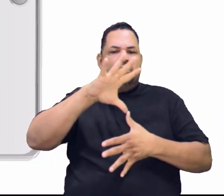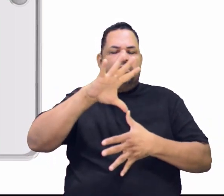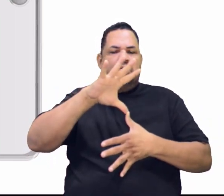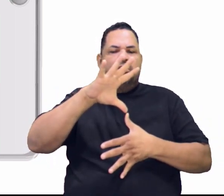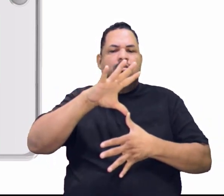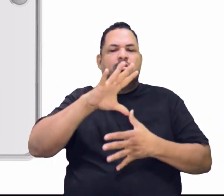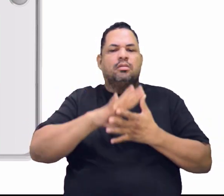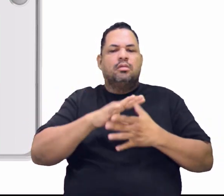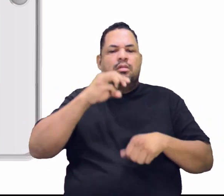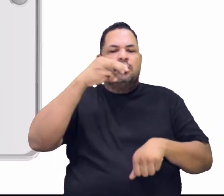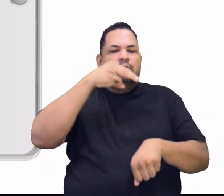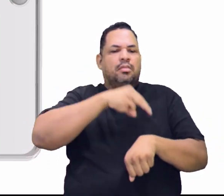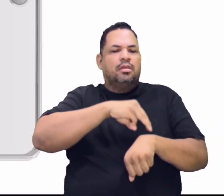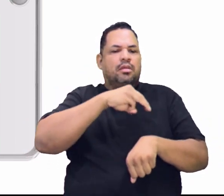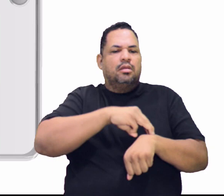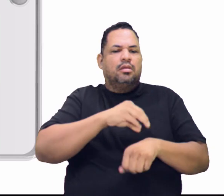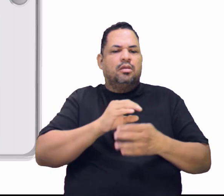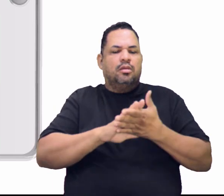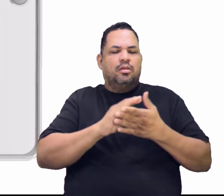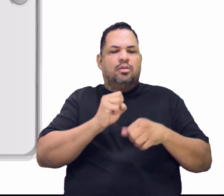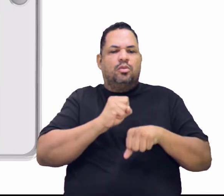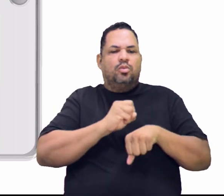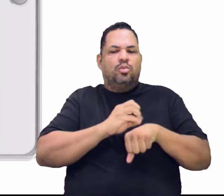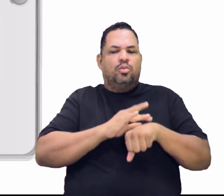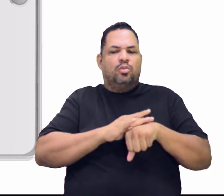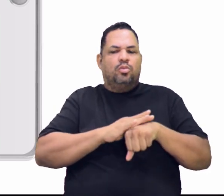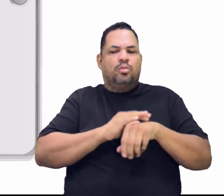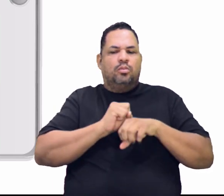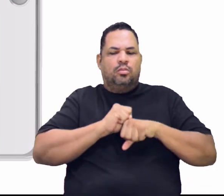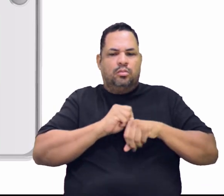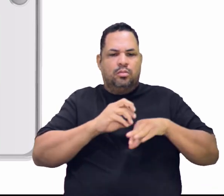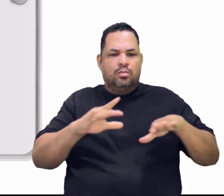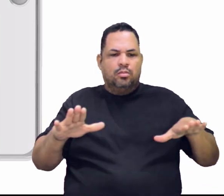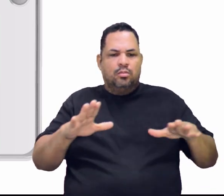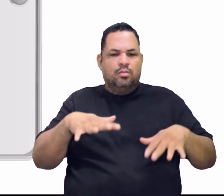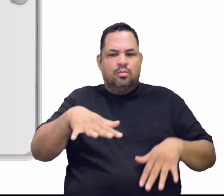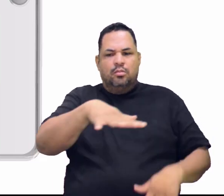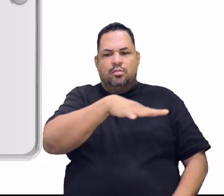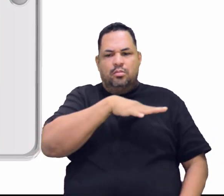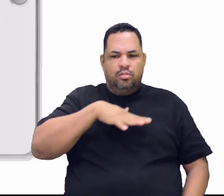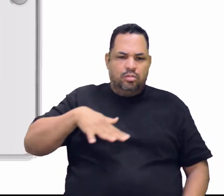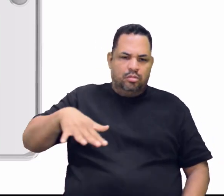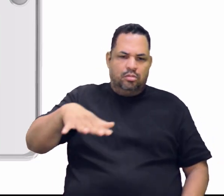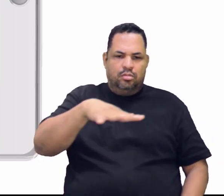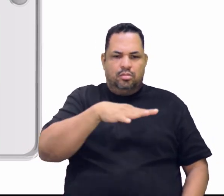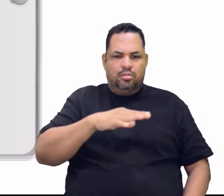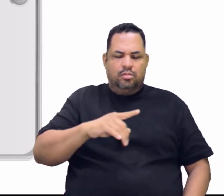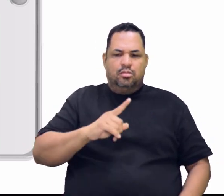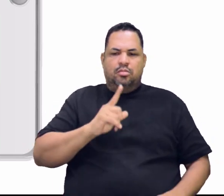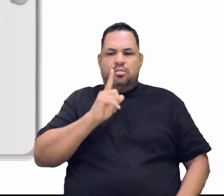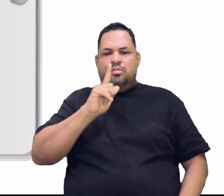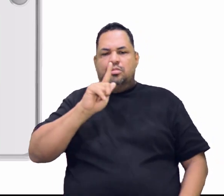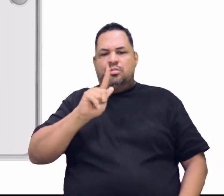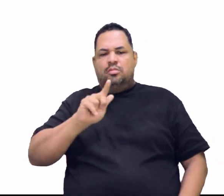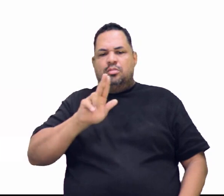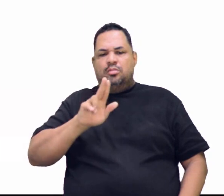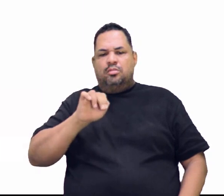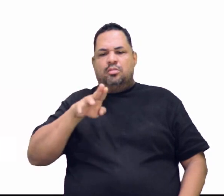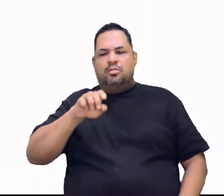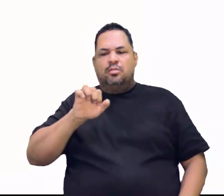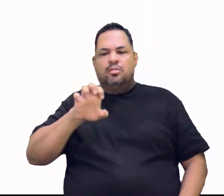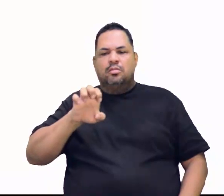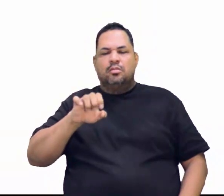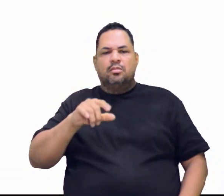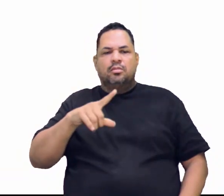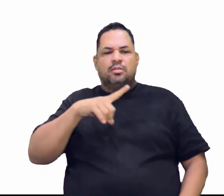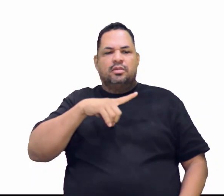a malária, como era visto, as epidemias e a região do Guaporé. Ah,